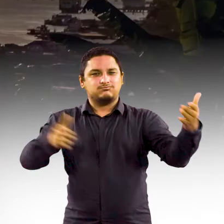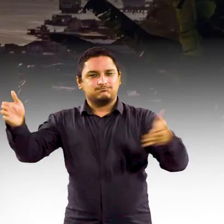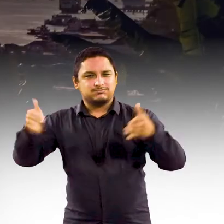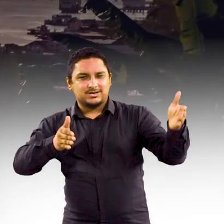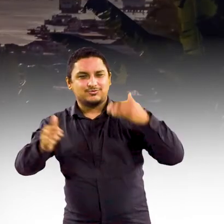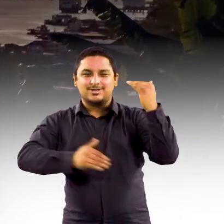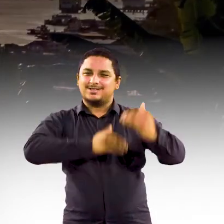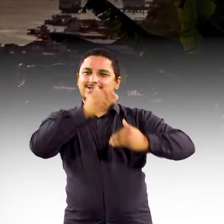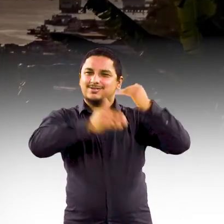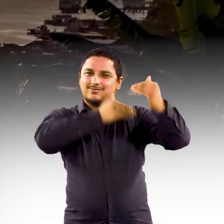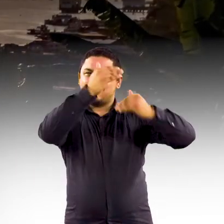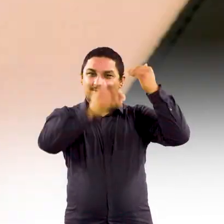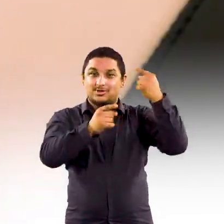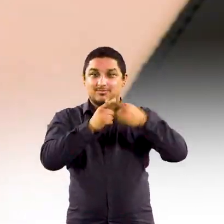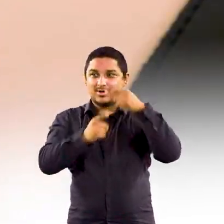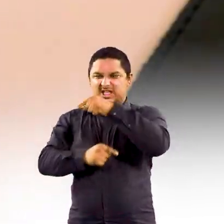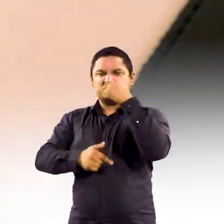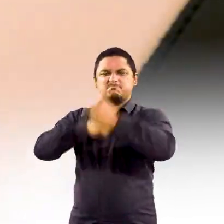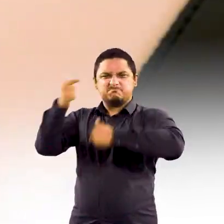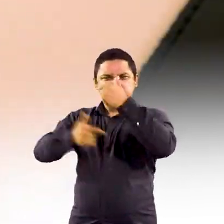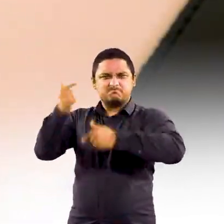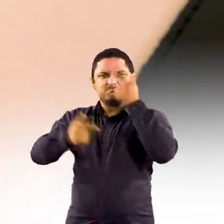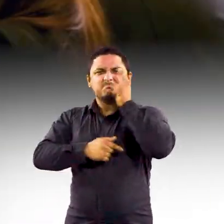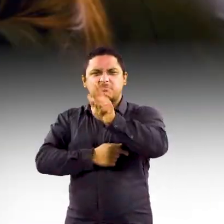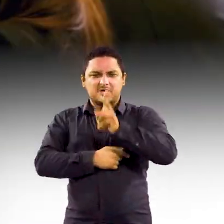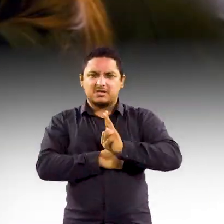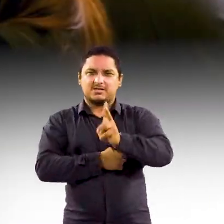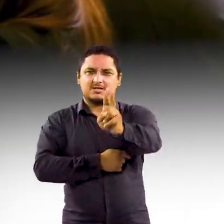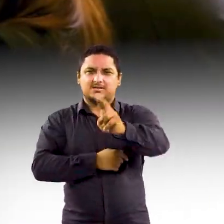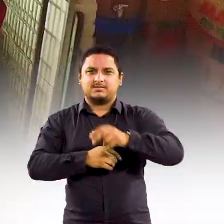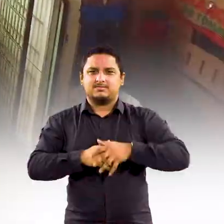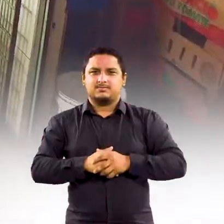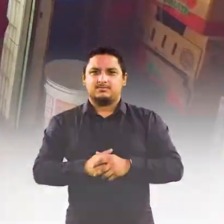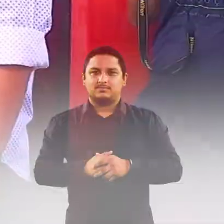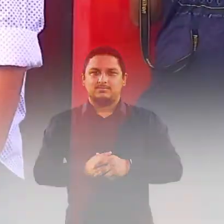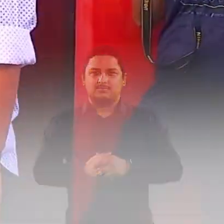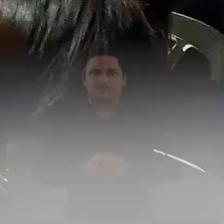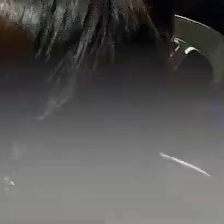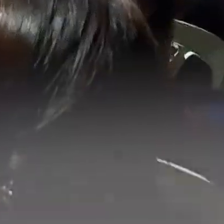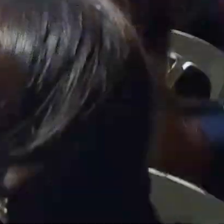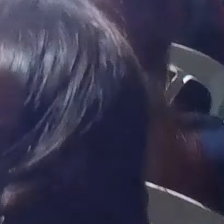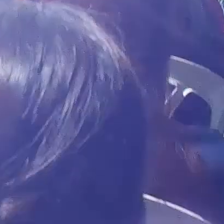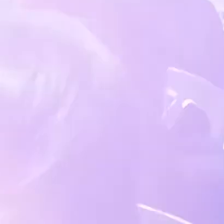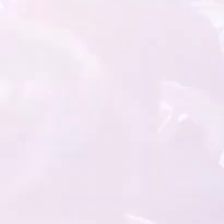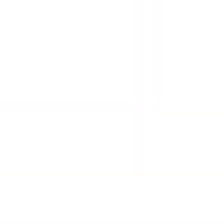tempo de construção, onde o trabalho sempre vence.